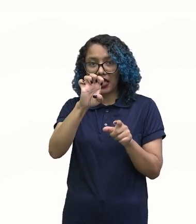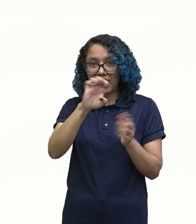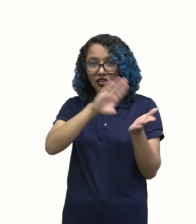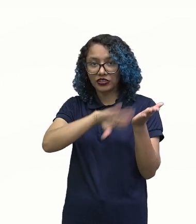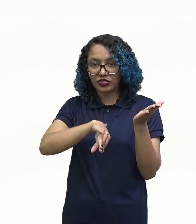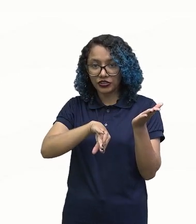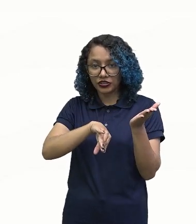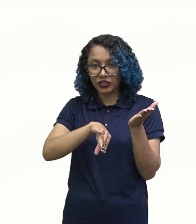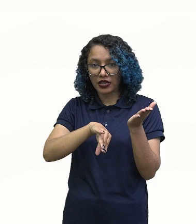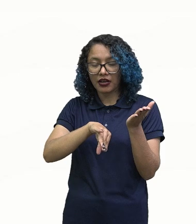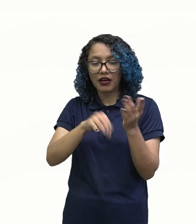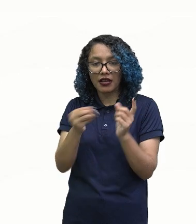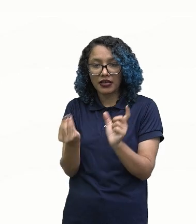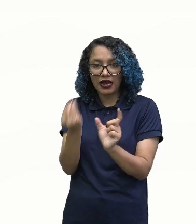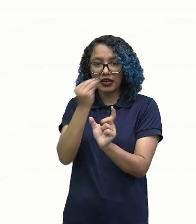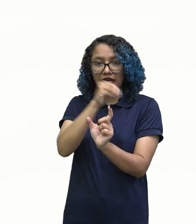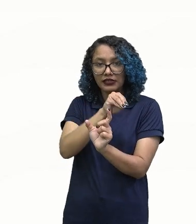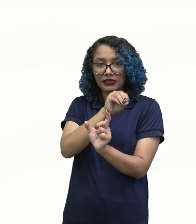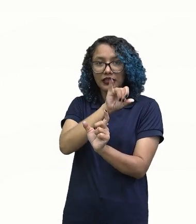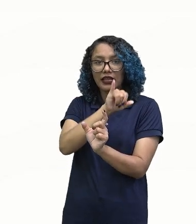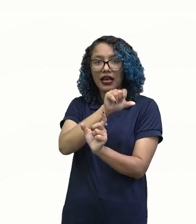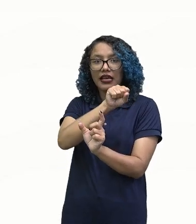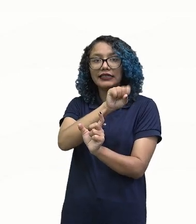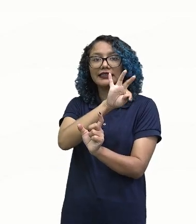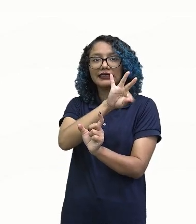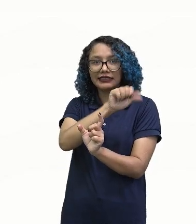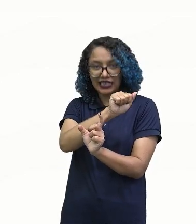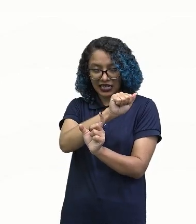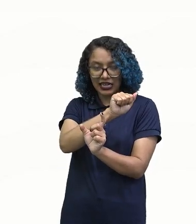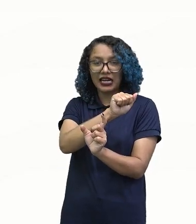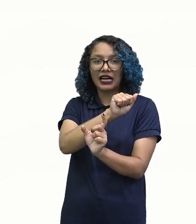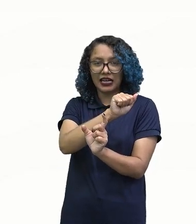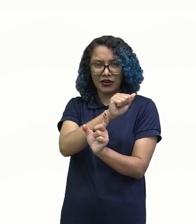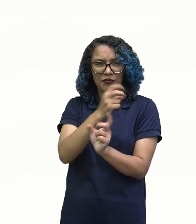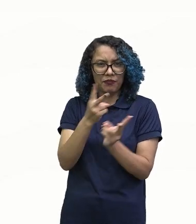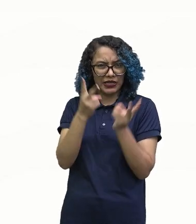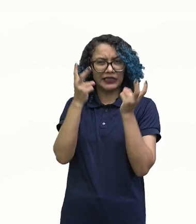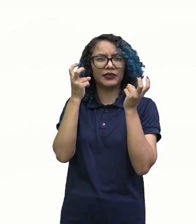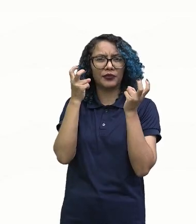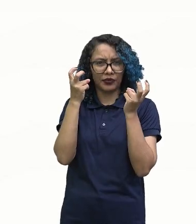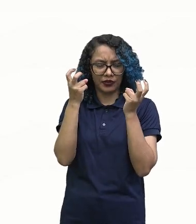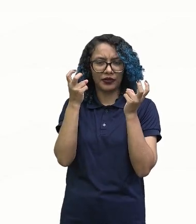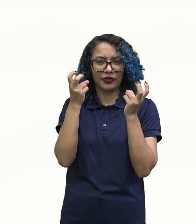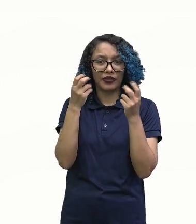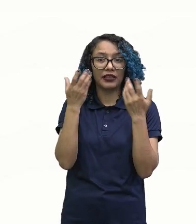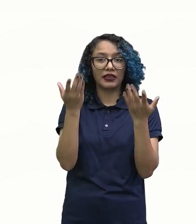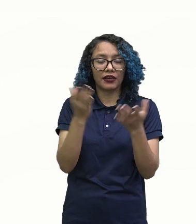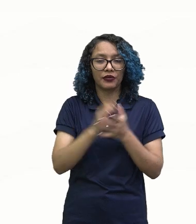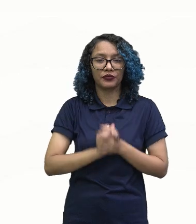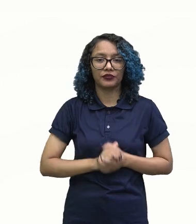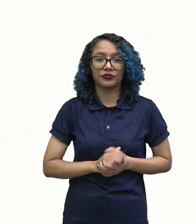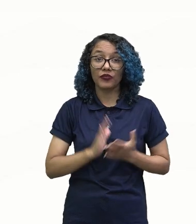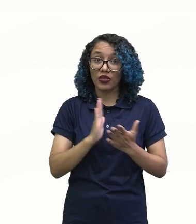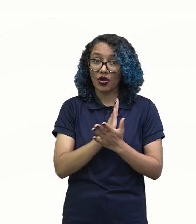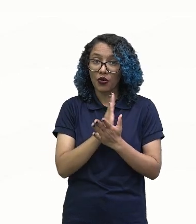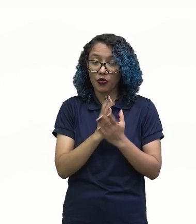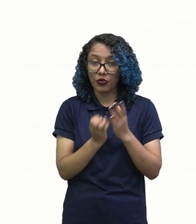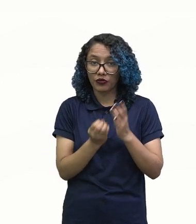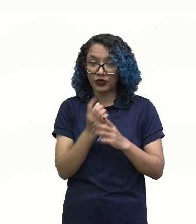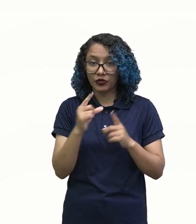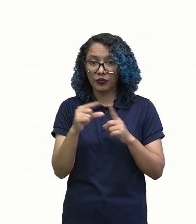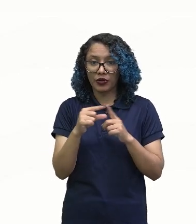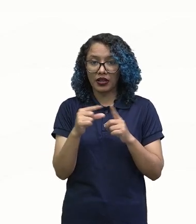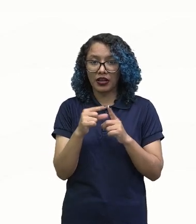palavra dentista, né? O ista. Perceberam? Então, existem formações de palavras que